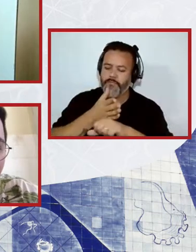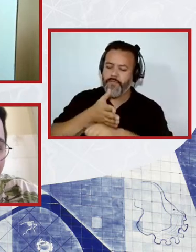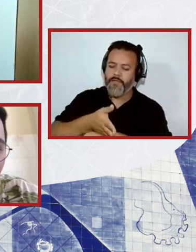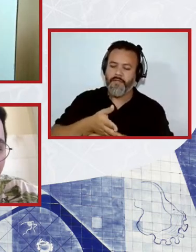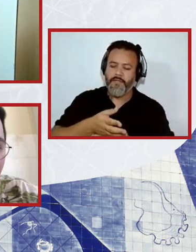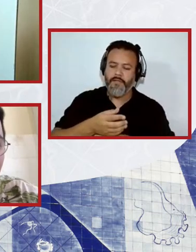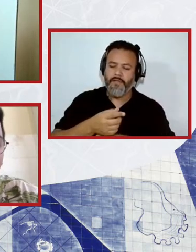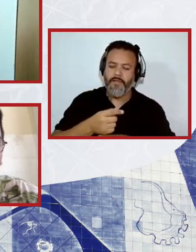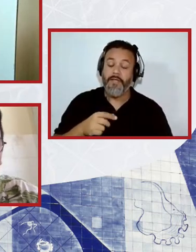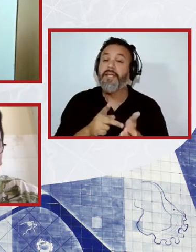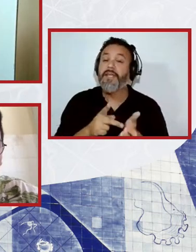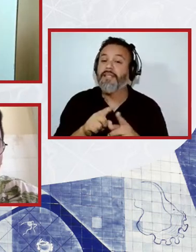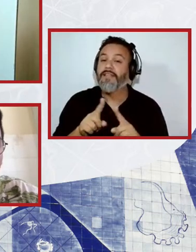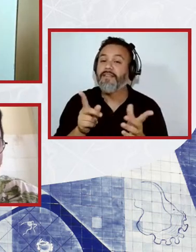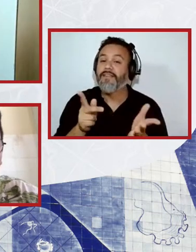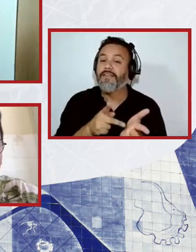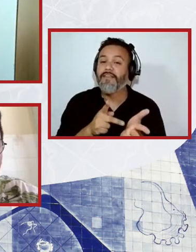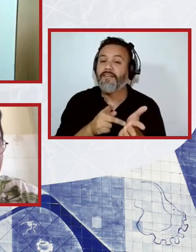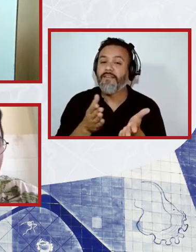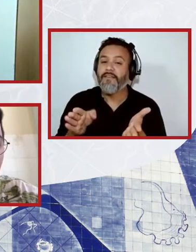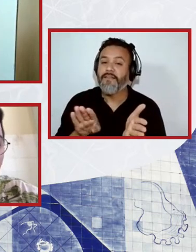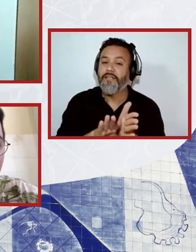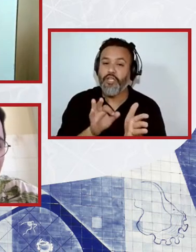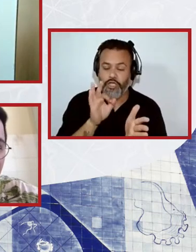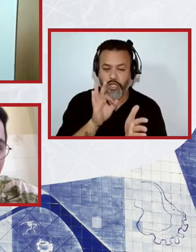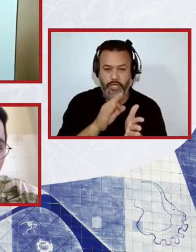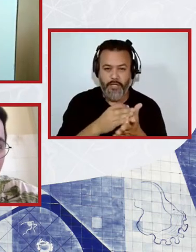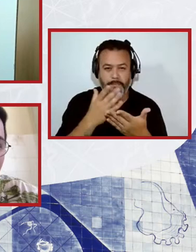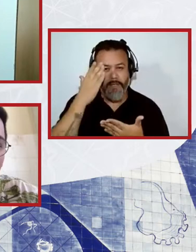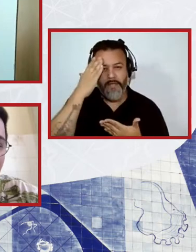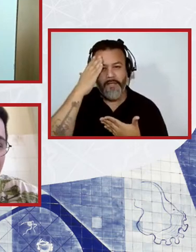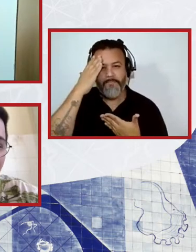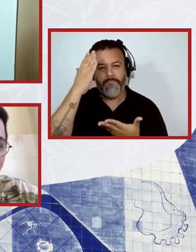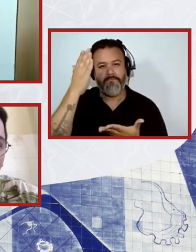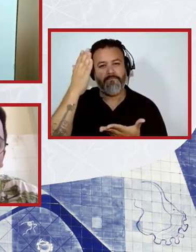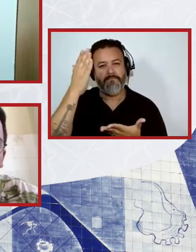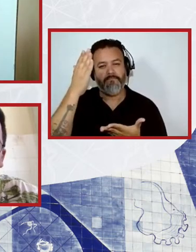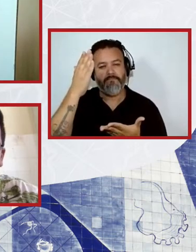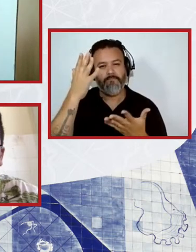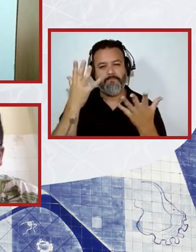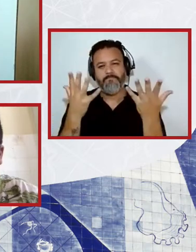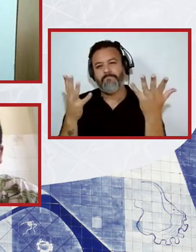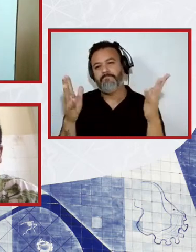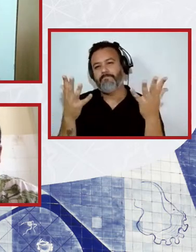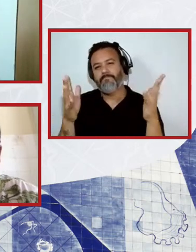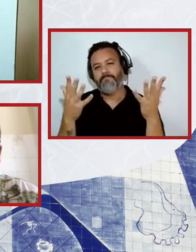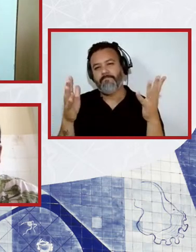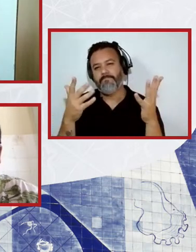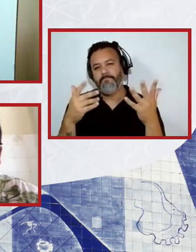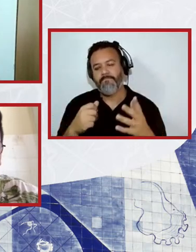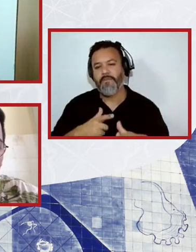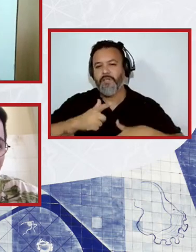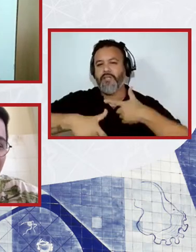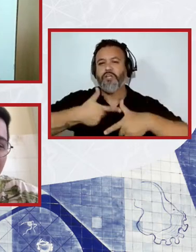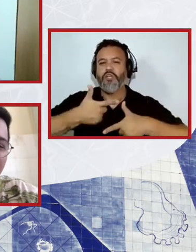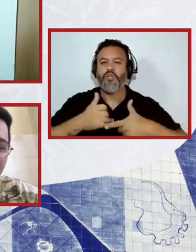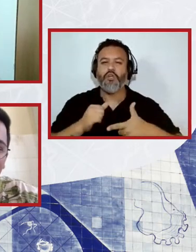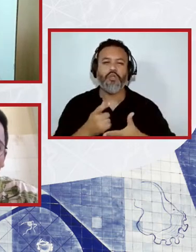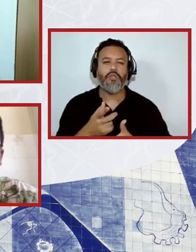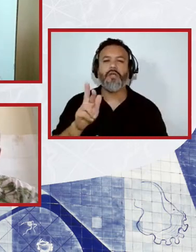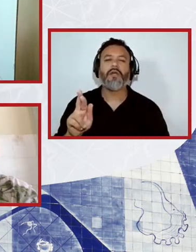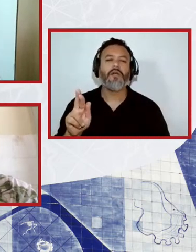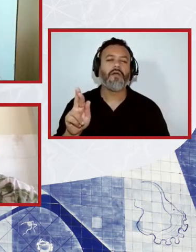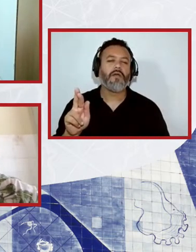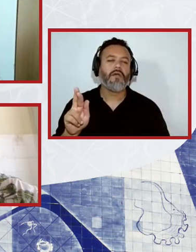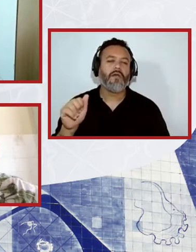eu vim aqui agora para agradecer muitíssimo e parabenizar o lindo lindo trabalho que a Rafaela e a